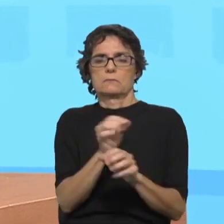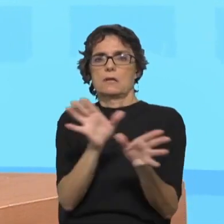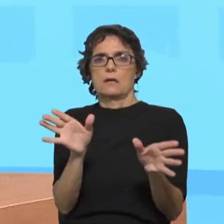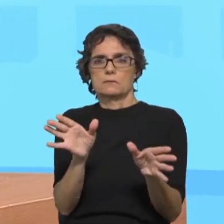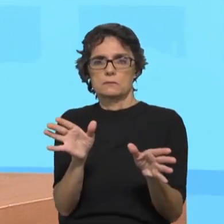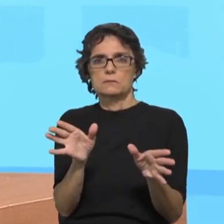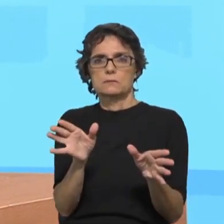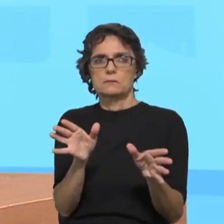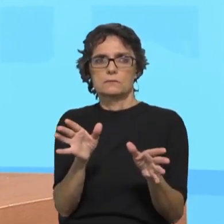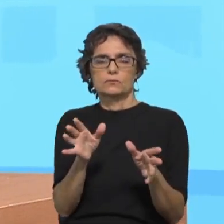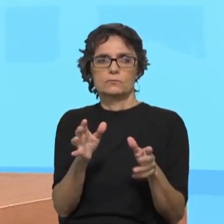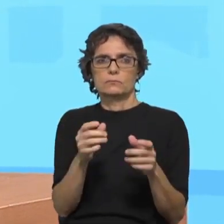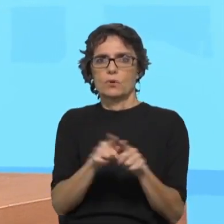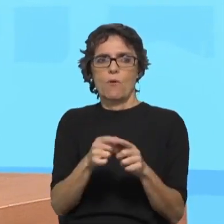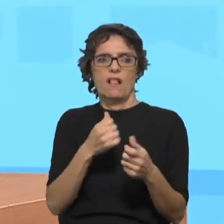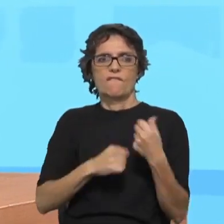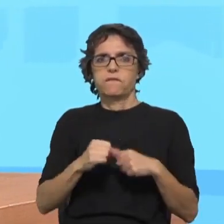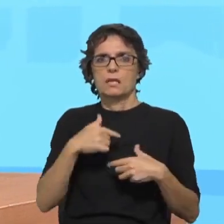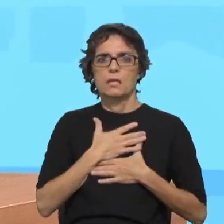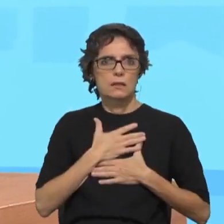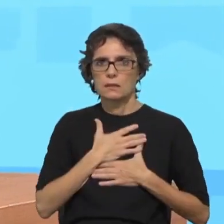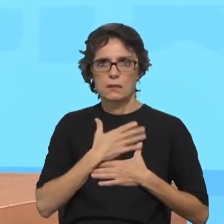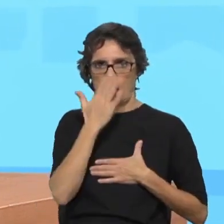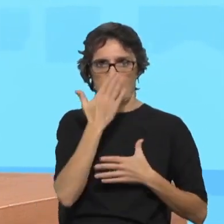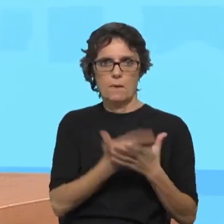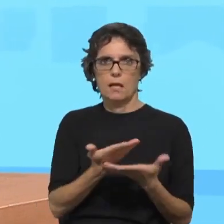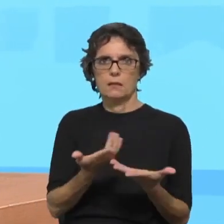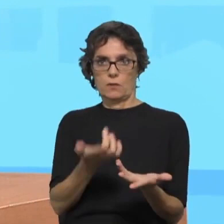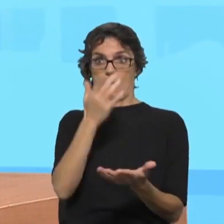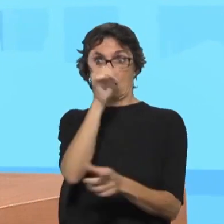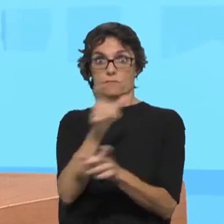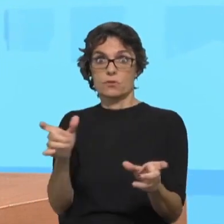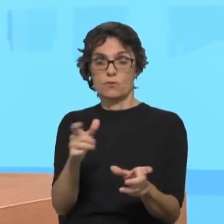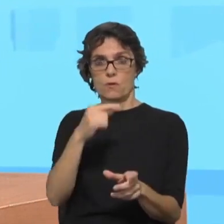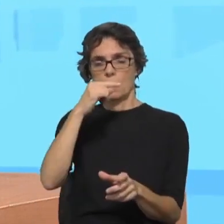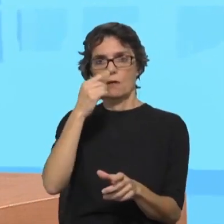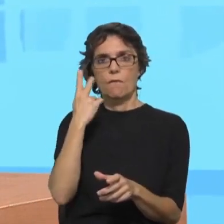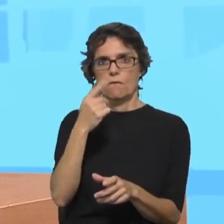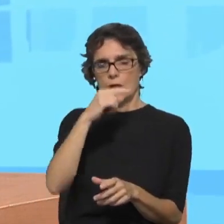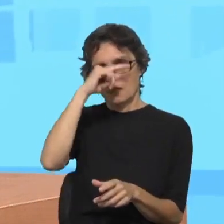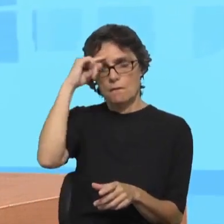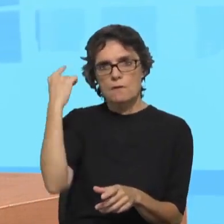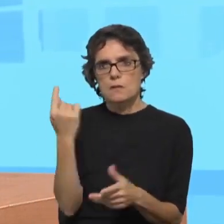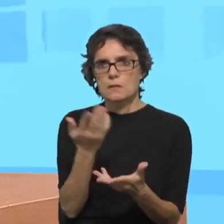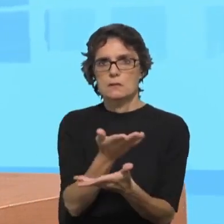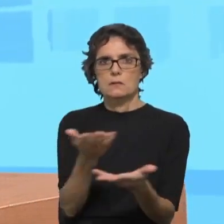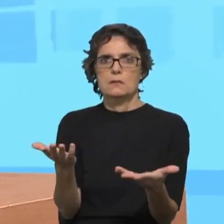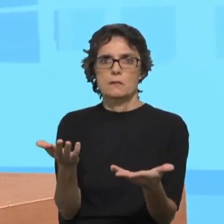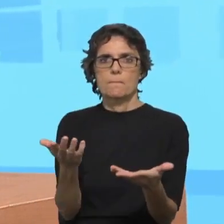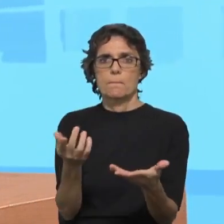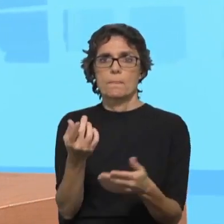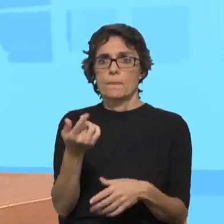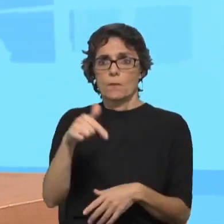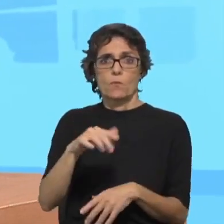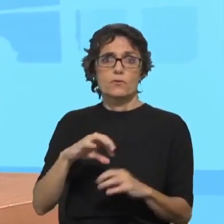cada minuto. Como é que essas pessoas com vidas difíceis, e sabemos que são vidas difíceis, que os ordenados não